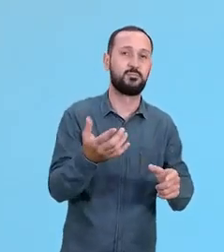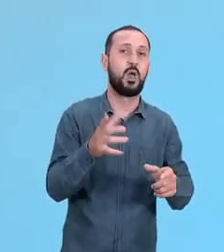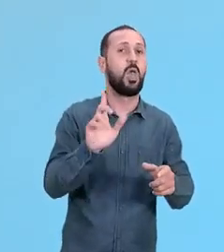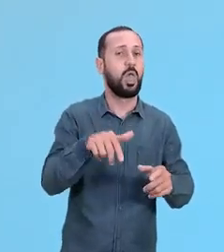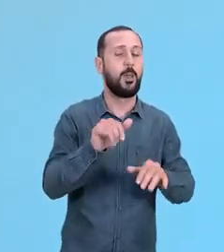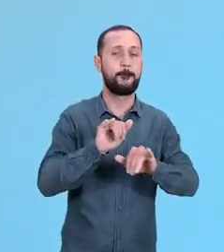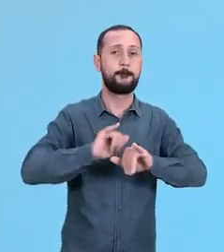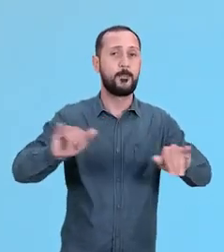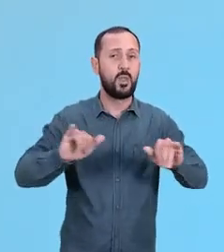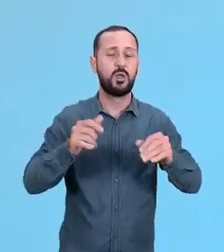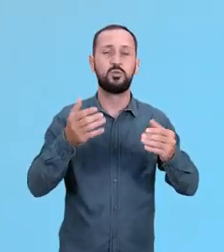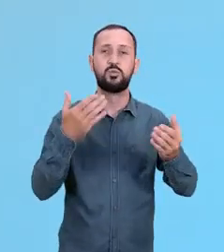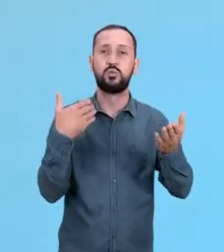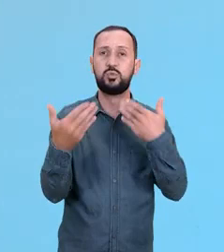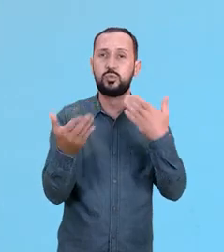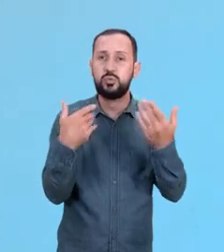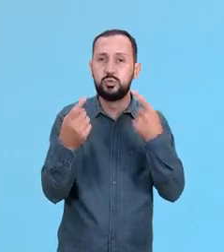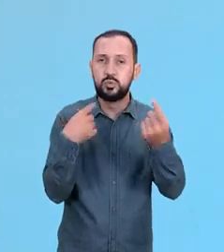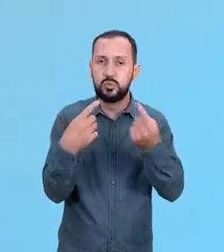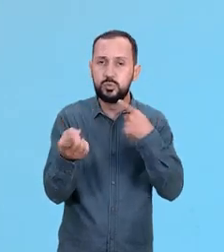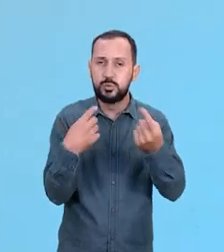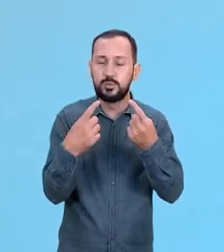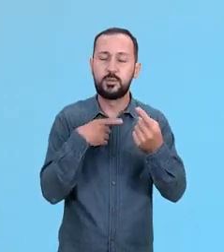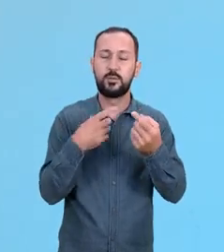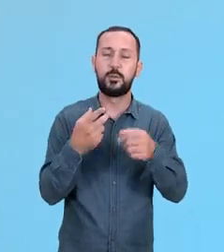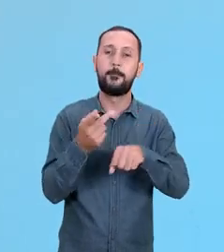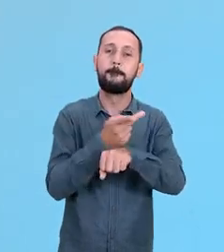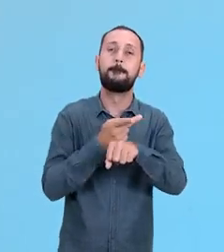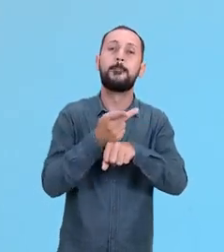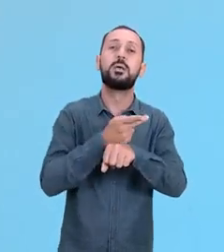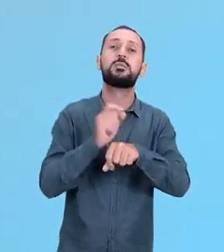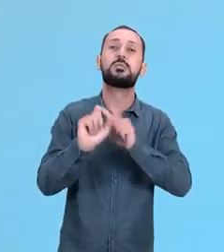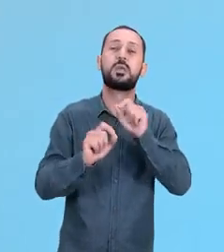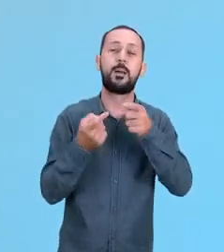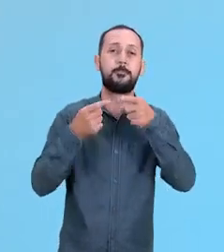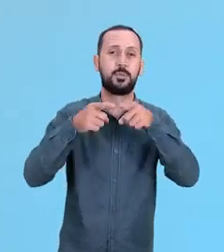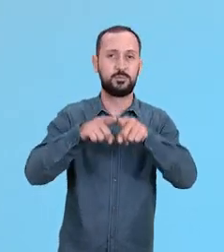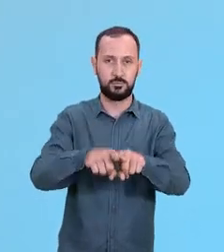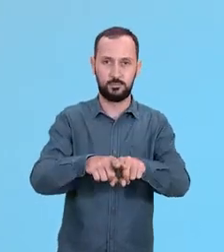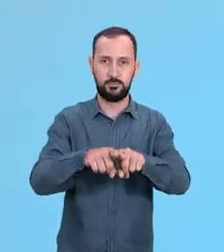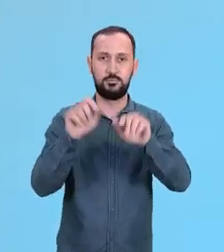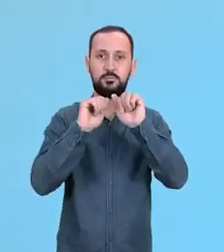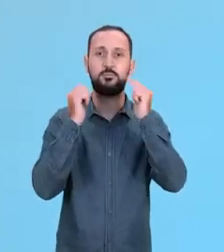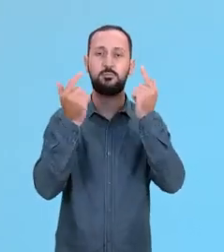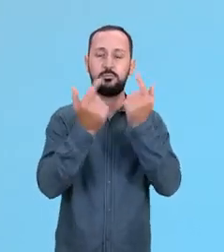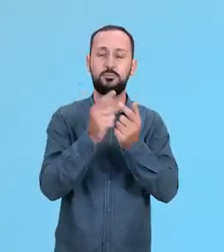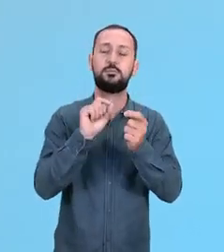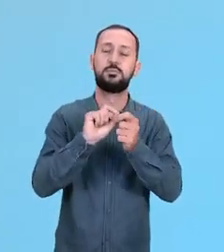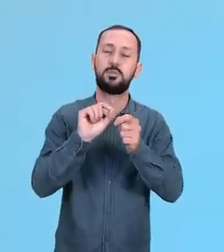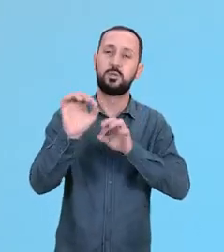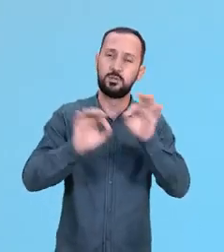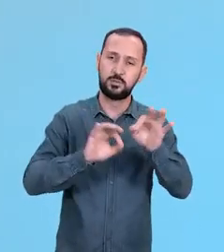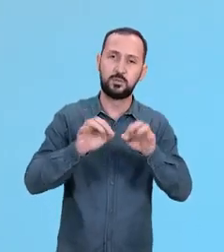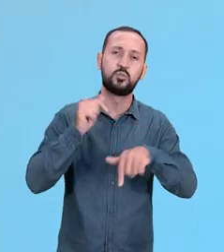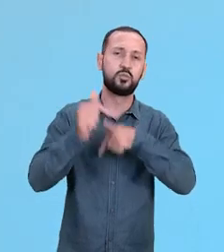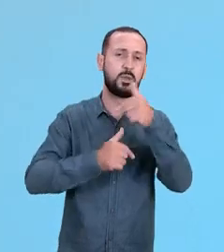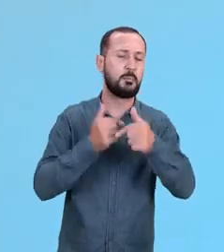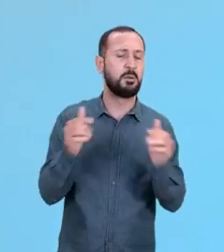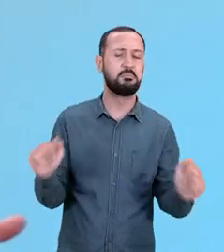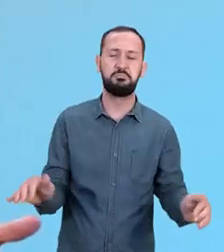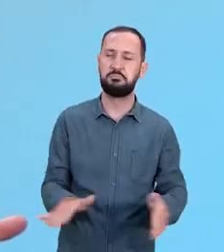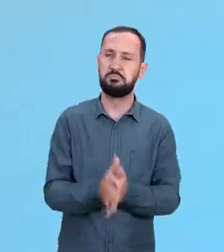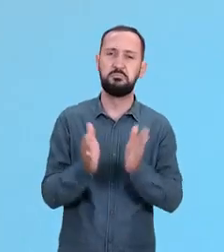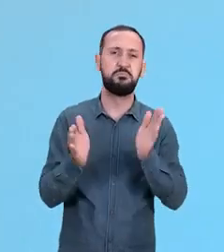da informação, do debate, da busca de parcerias, a Assembleia Legislativa tem feito um grande trabalho nesse